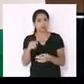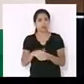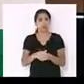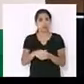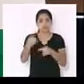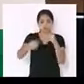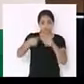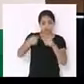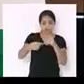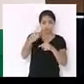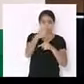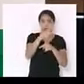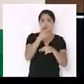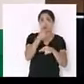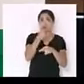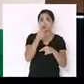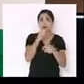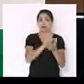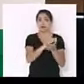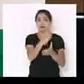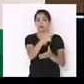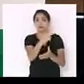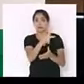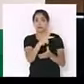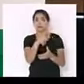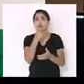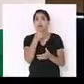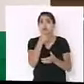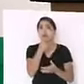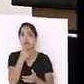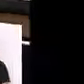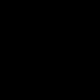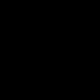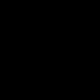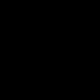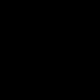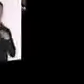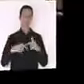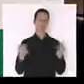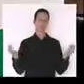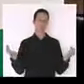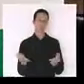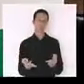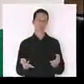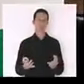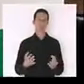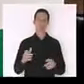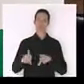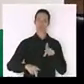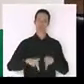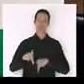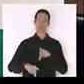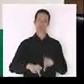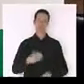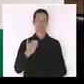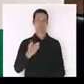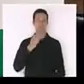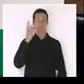dela, que é homem, não com mulher. O senhor faz favor pegar meu lugar? Obrigado. E com relação à deputada Ana Paula, eu quero